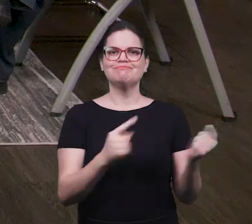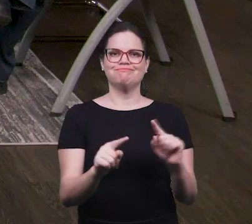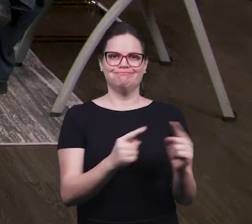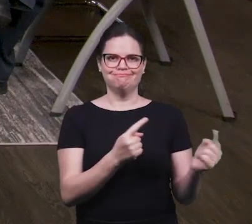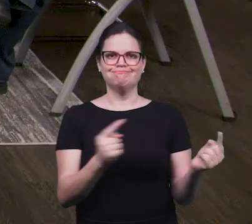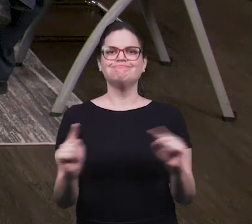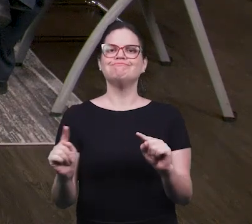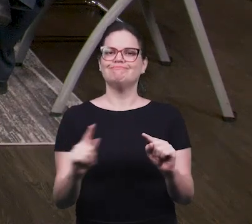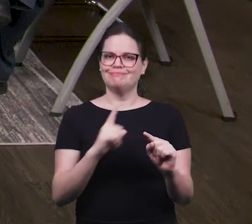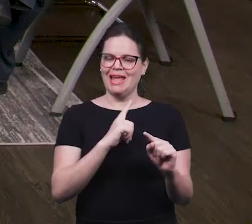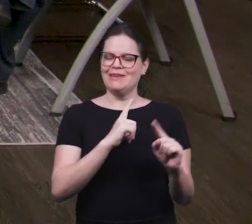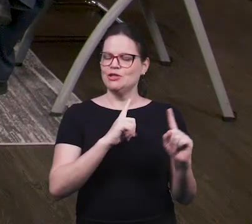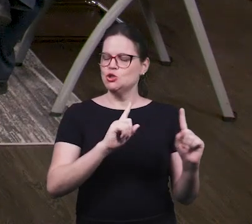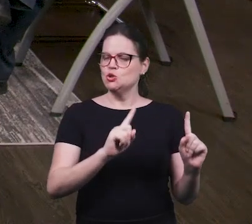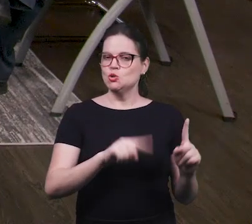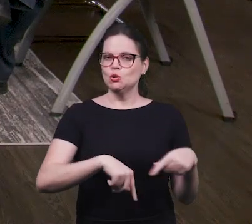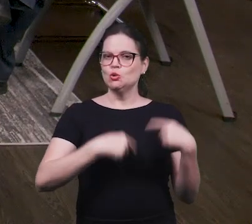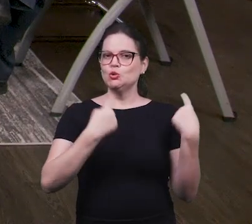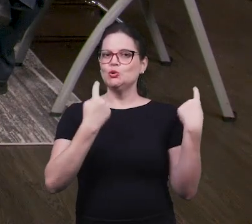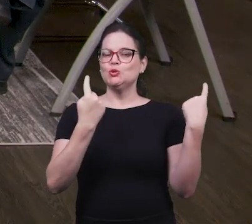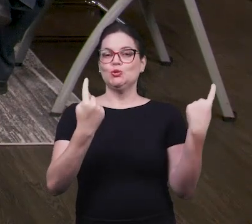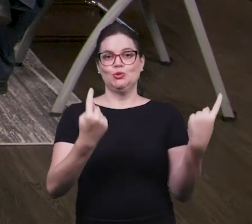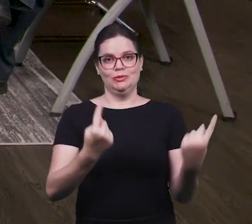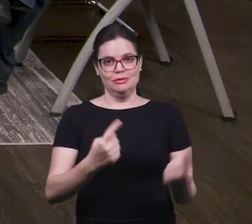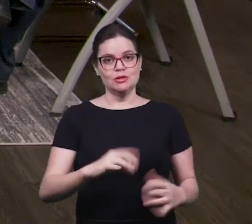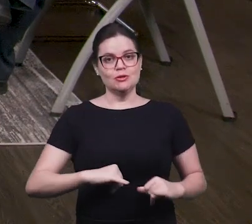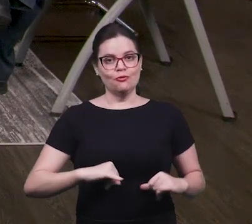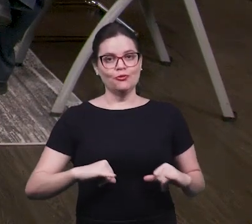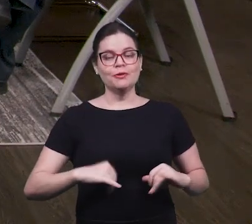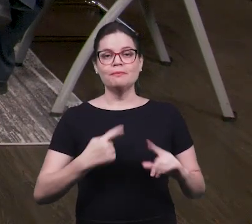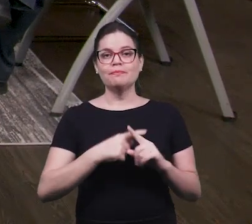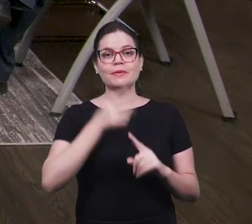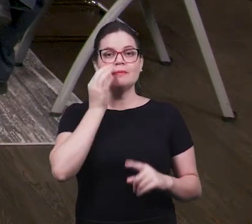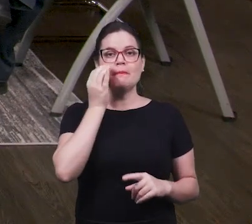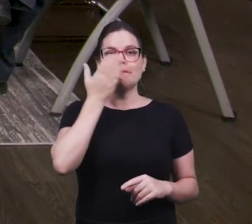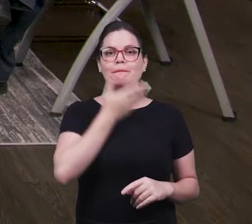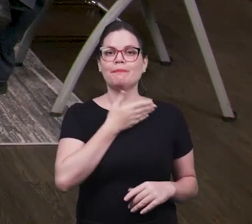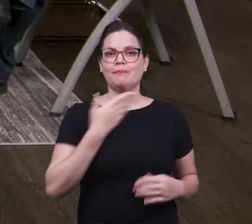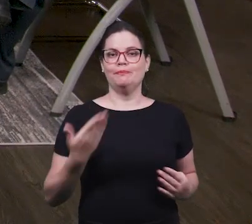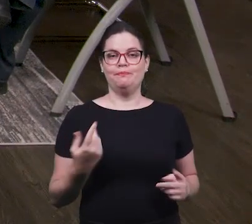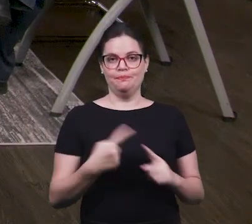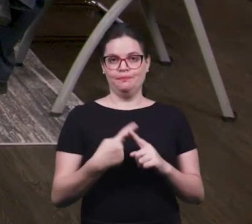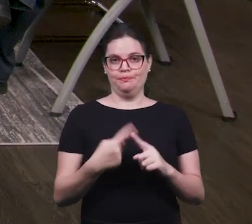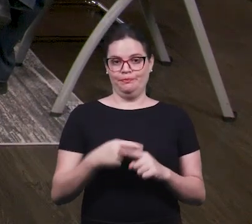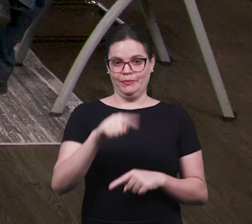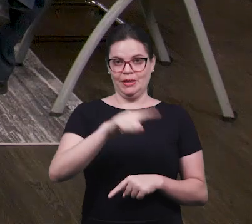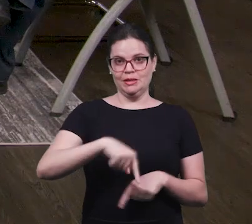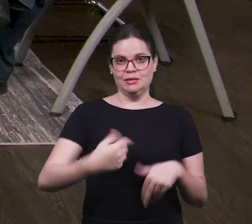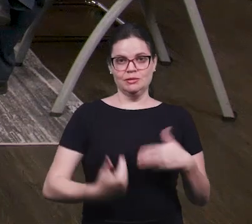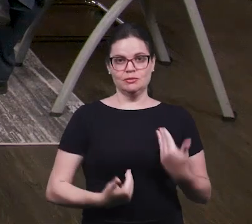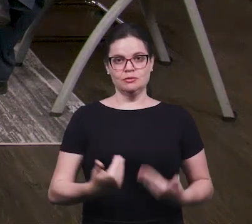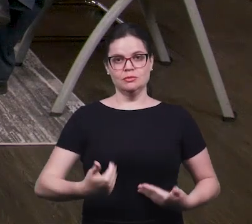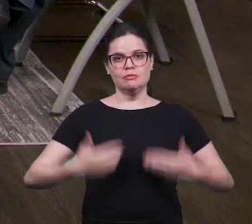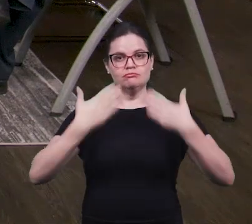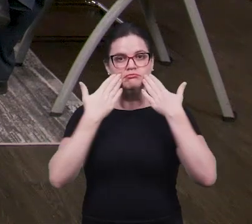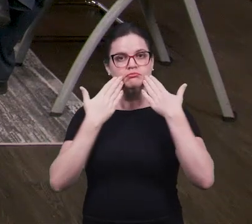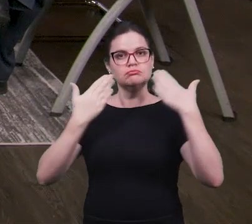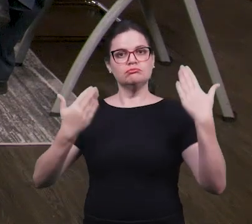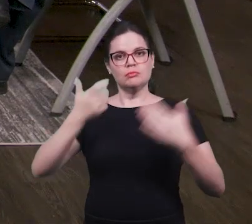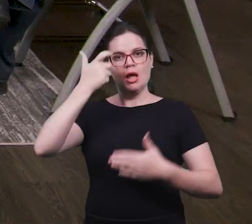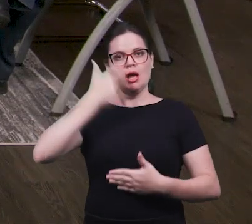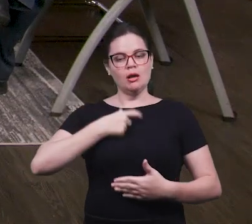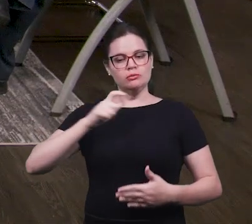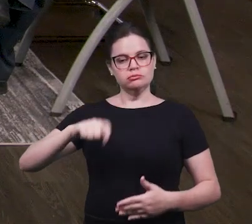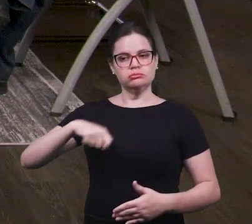Ela se manifesta, ela se apresenta como a igreja de Cristo,